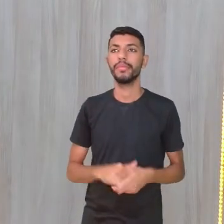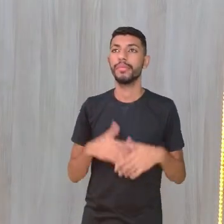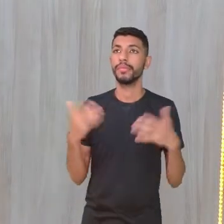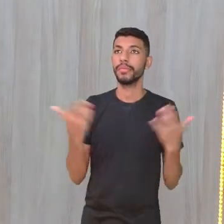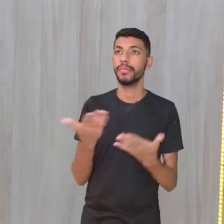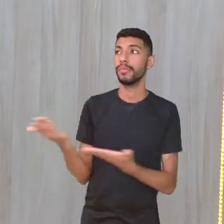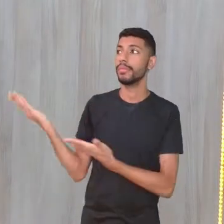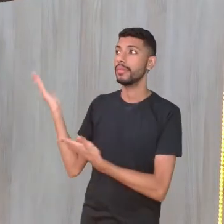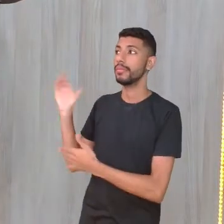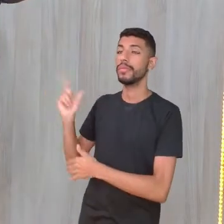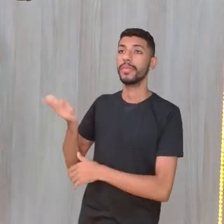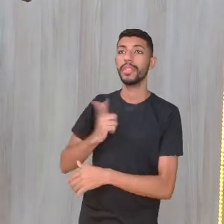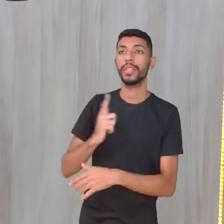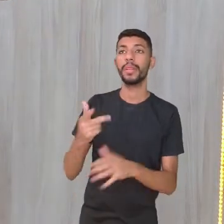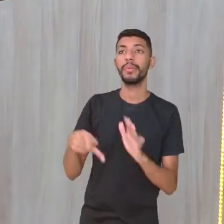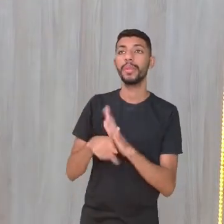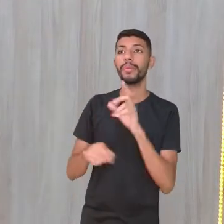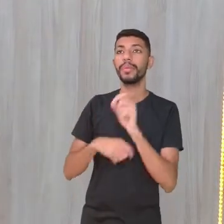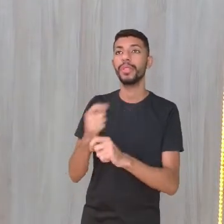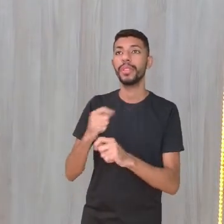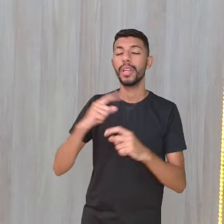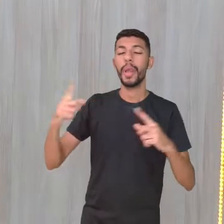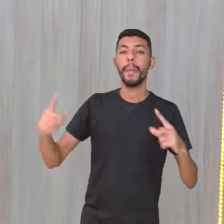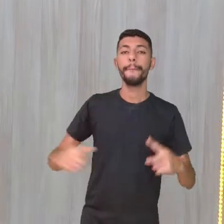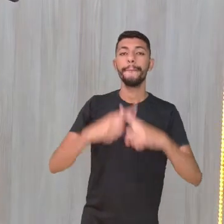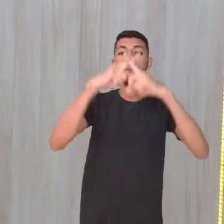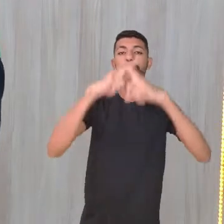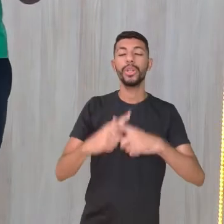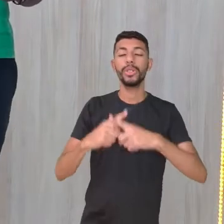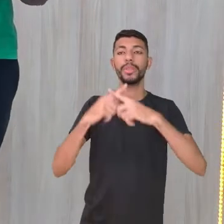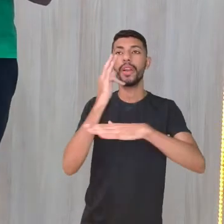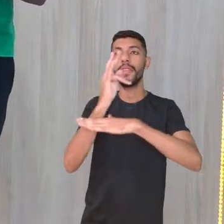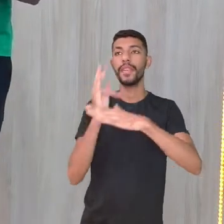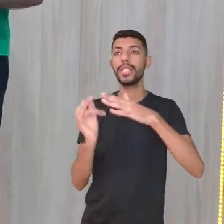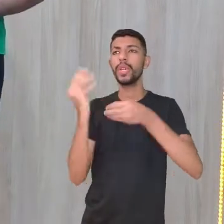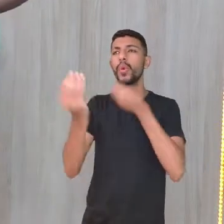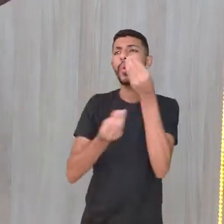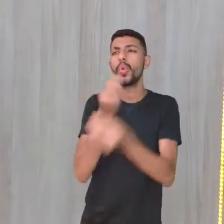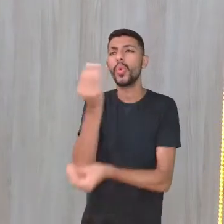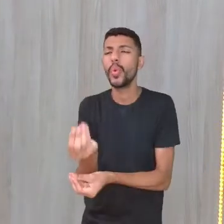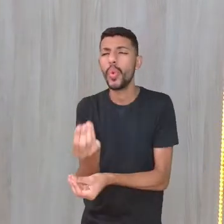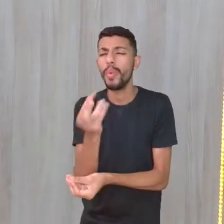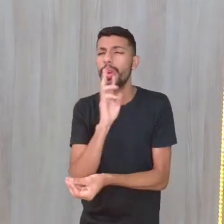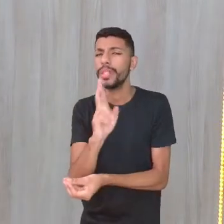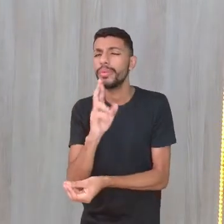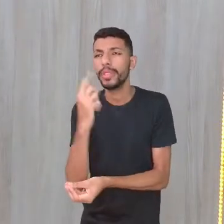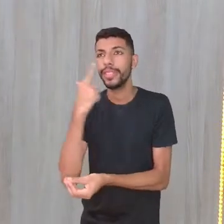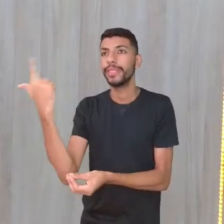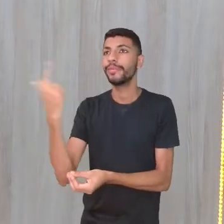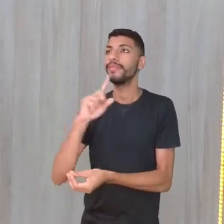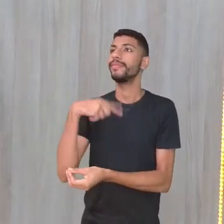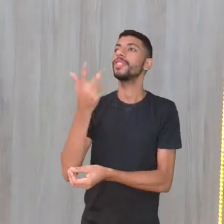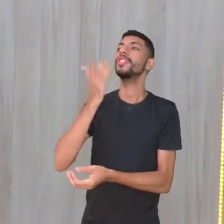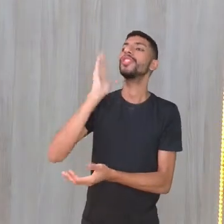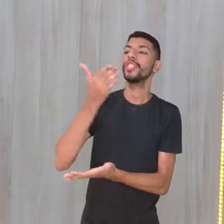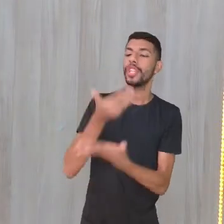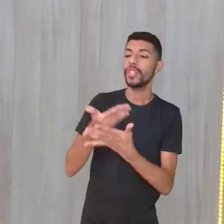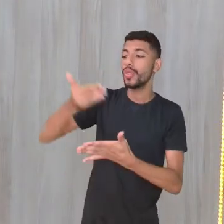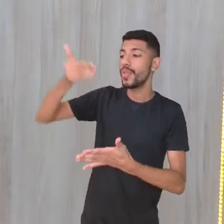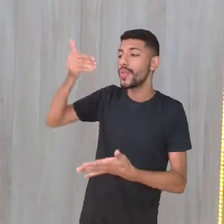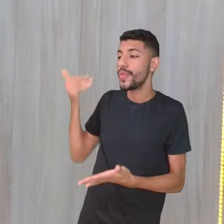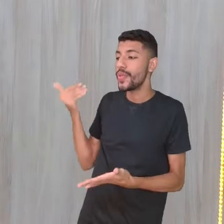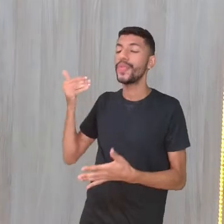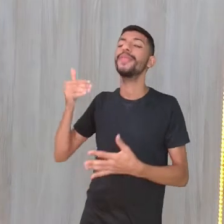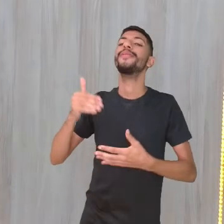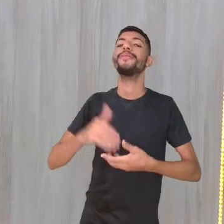aí uma multiplicação de fração. Como é que eu respondo uma multiplicação de fração? Isso aí a gente já viu que na